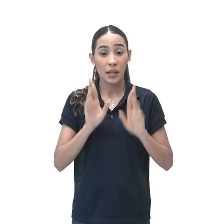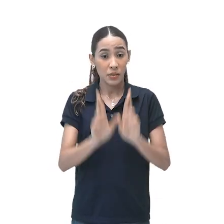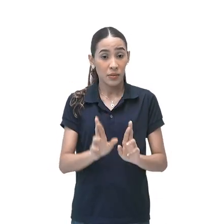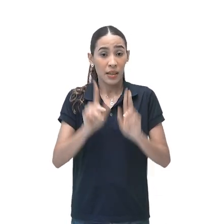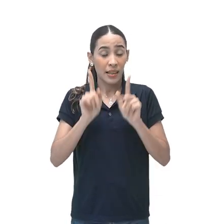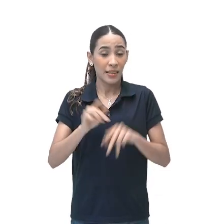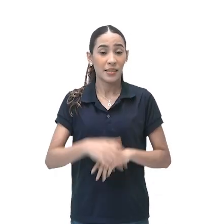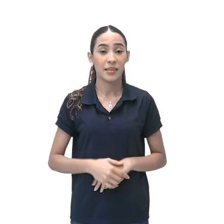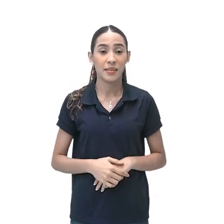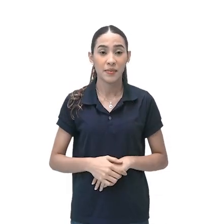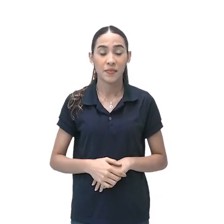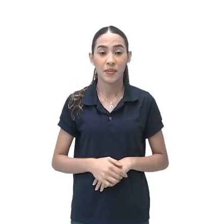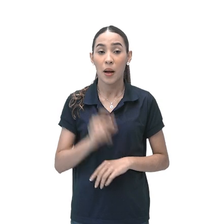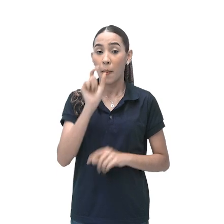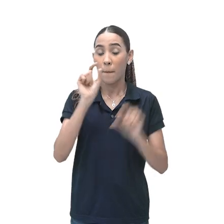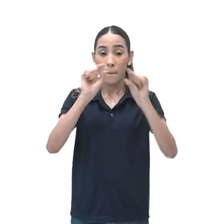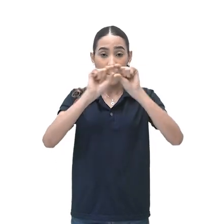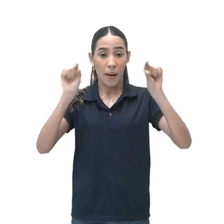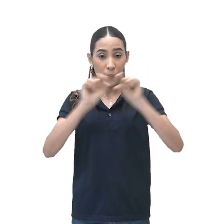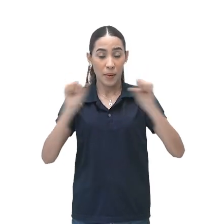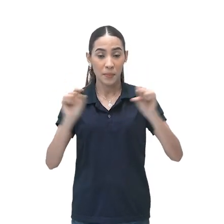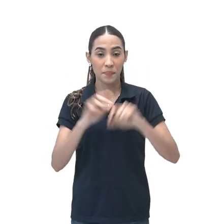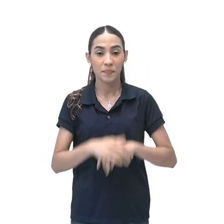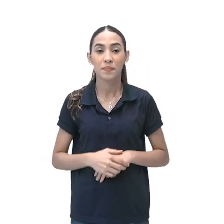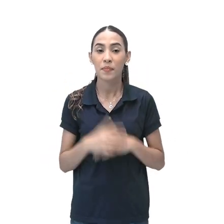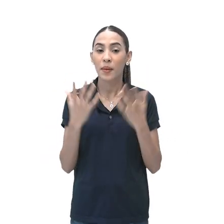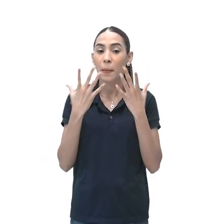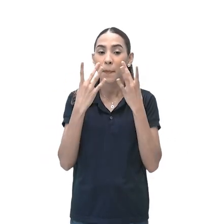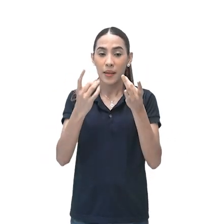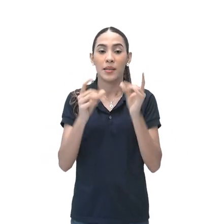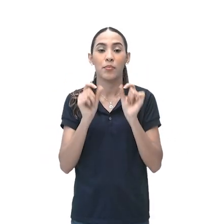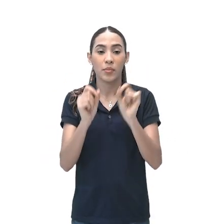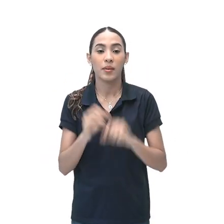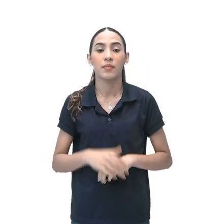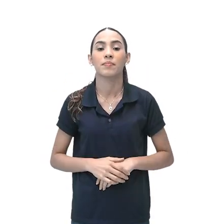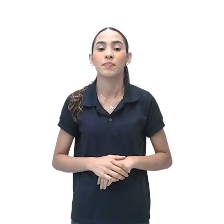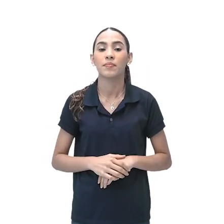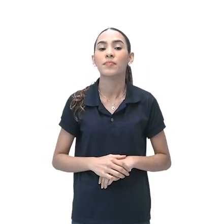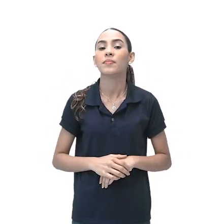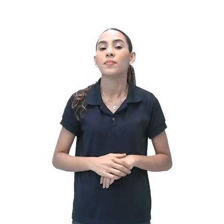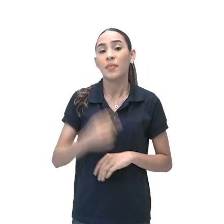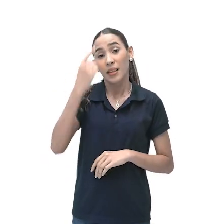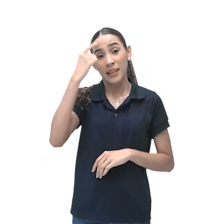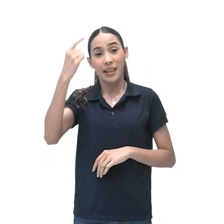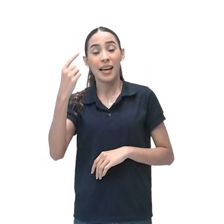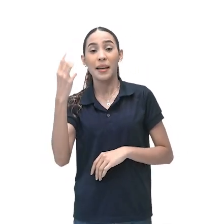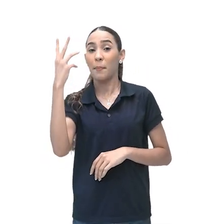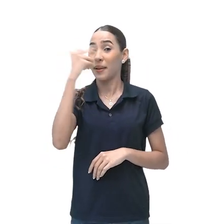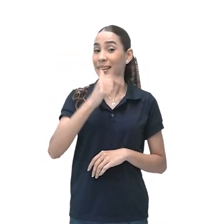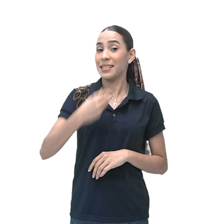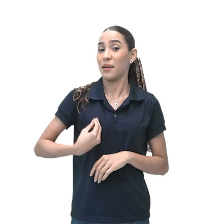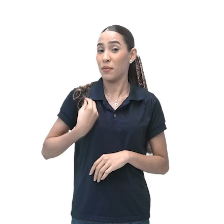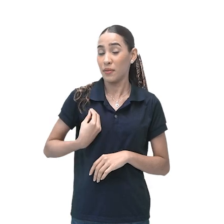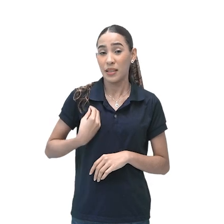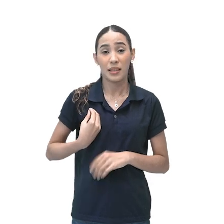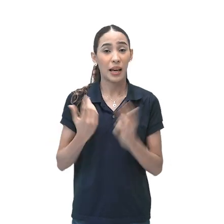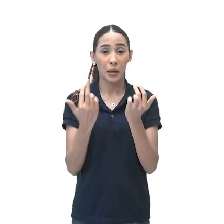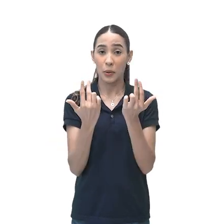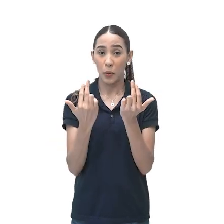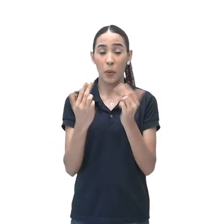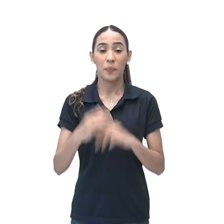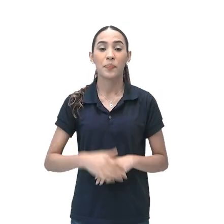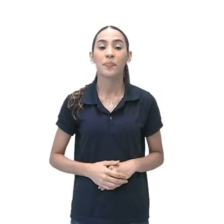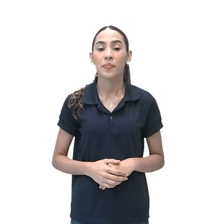diferença entre esses enunciados, observem que a ideia de beleza da vida é a mesma nos 2 enunciados.